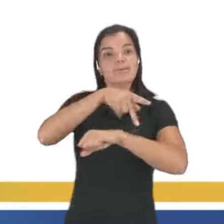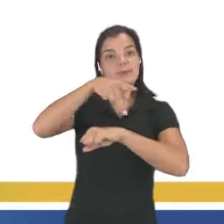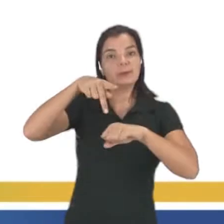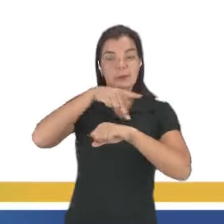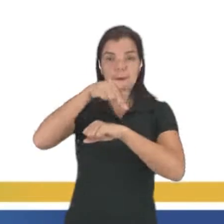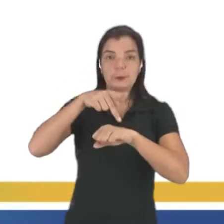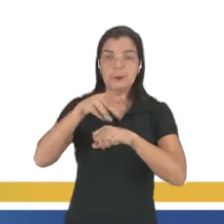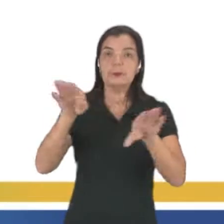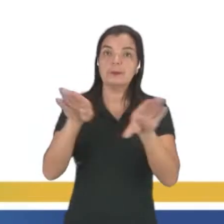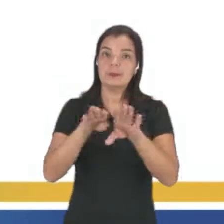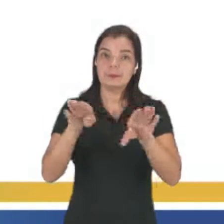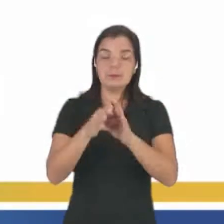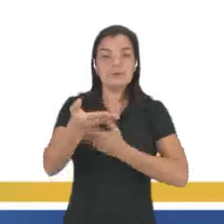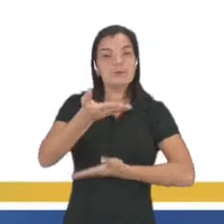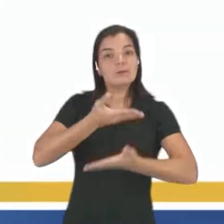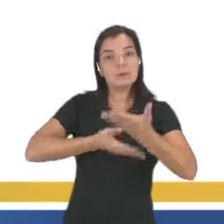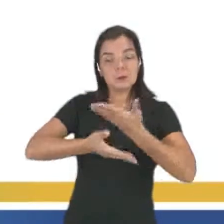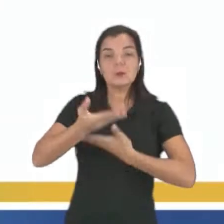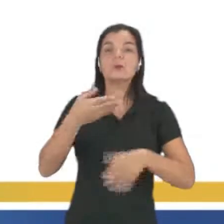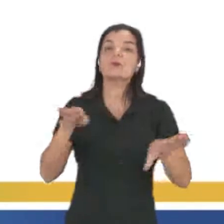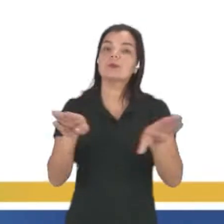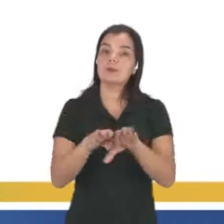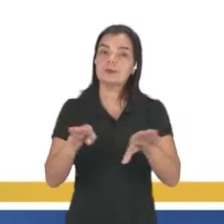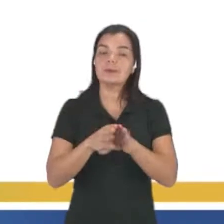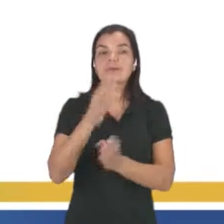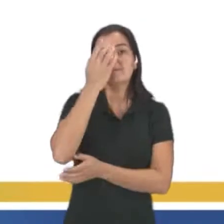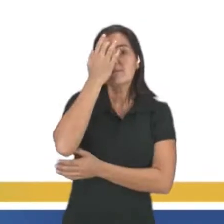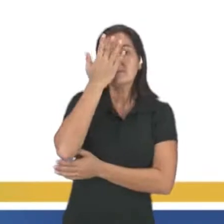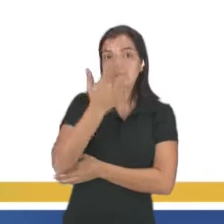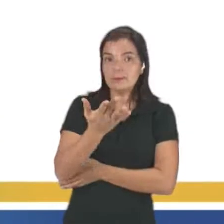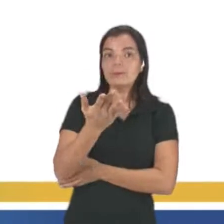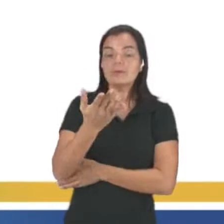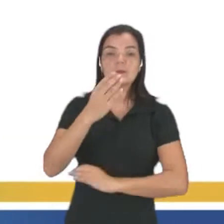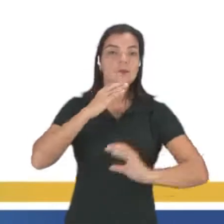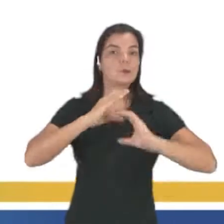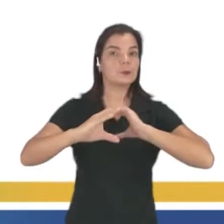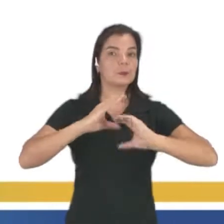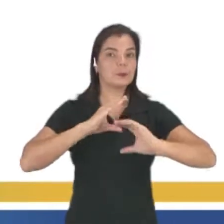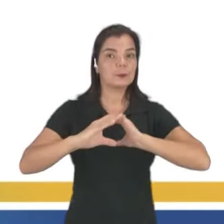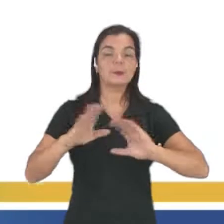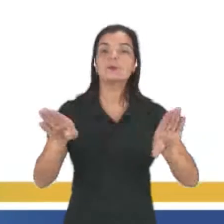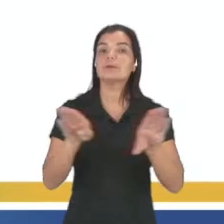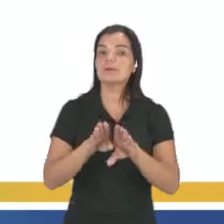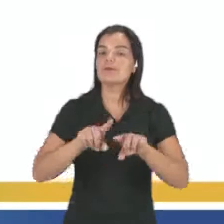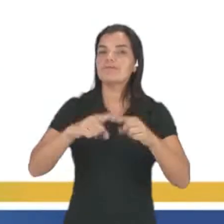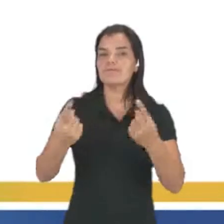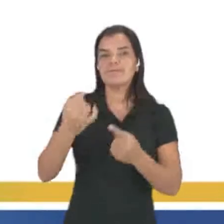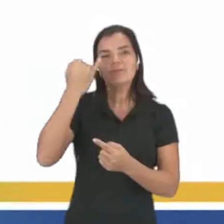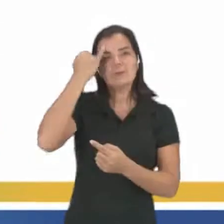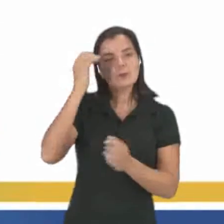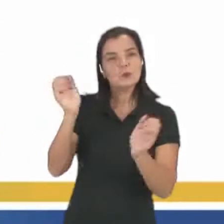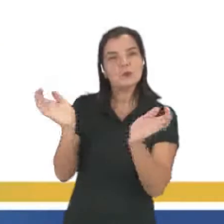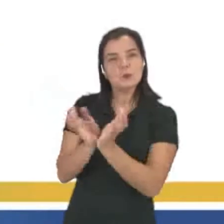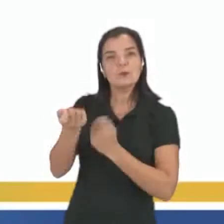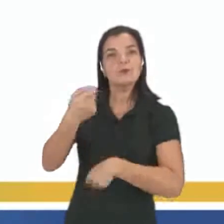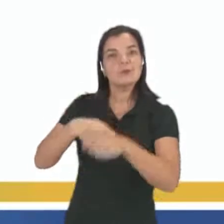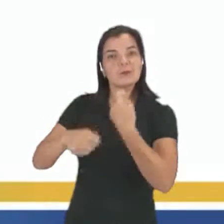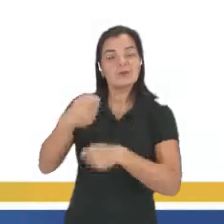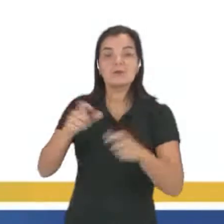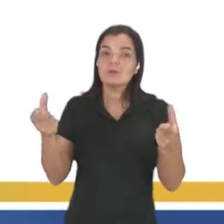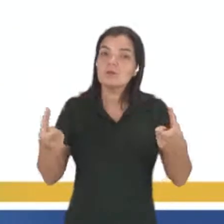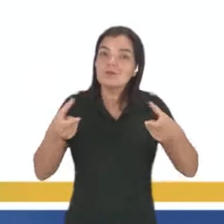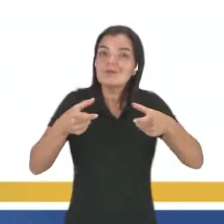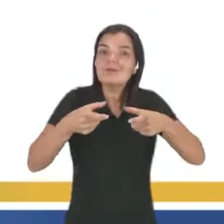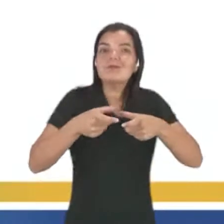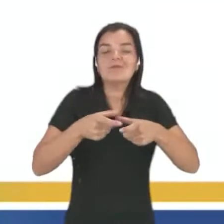países, estreitando a relação entre estes e facilitando a comunicação. O maior intuito de um bloco econômico é